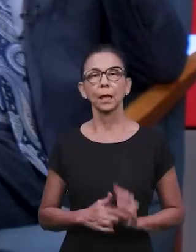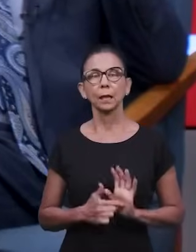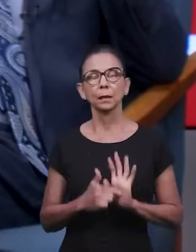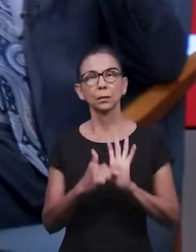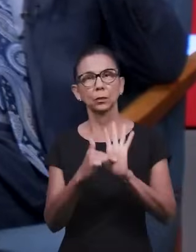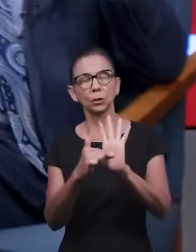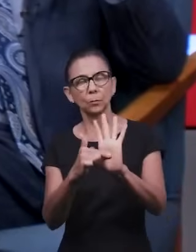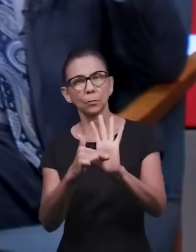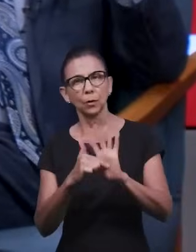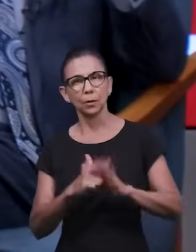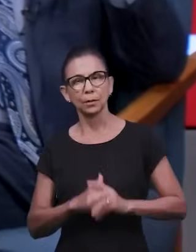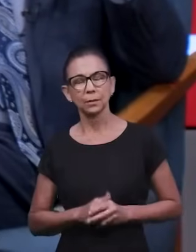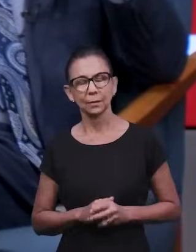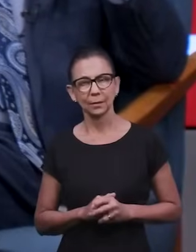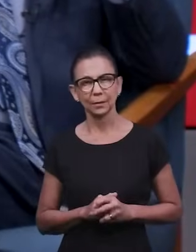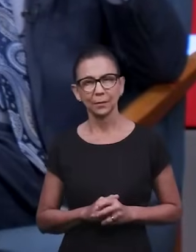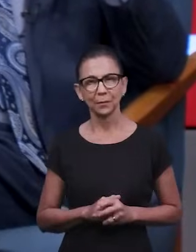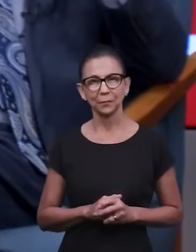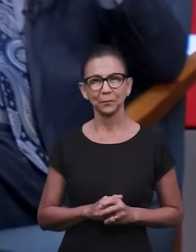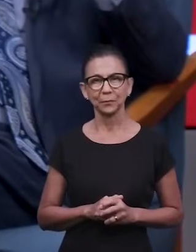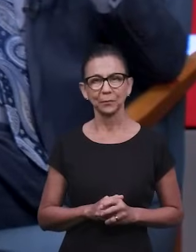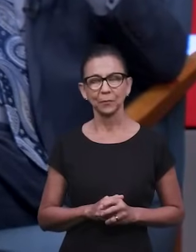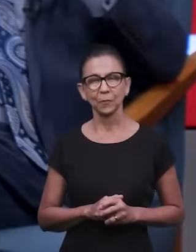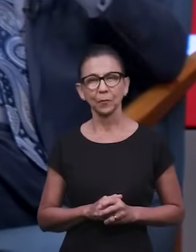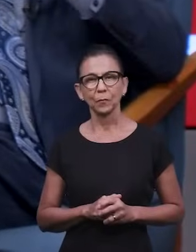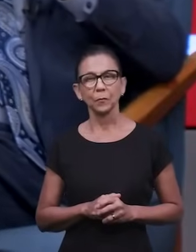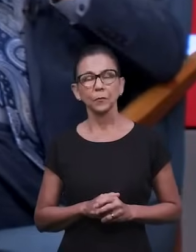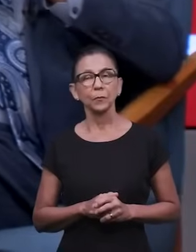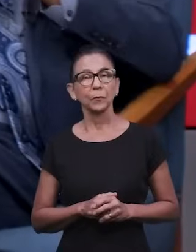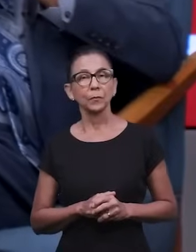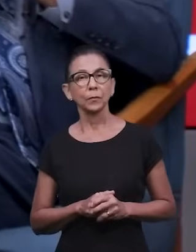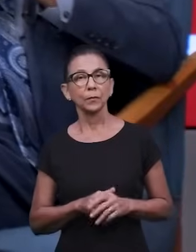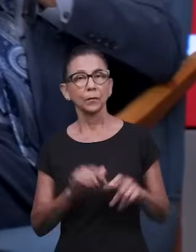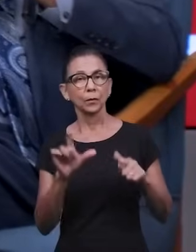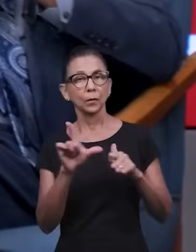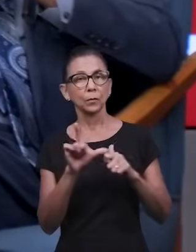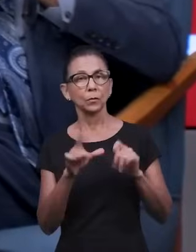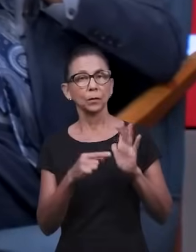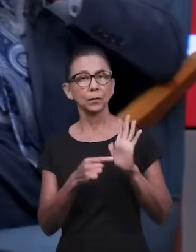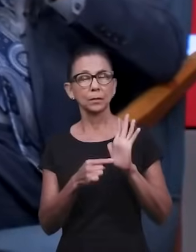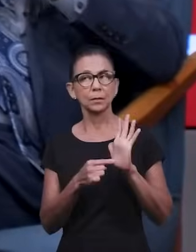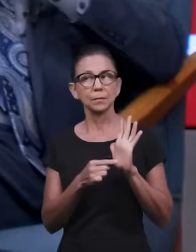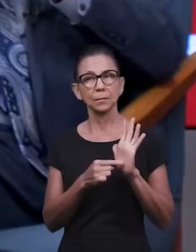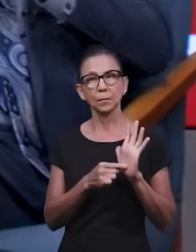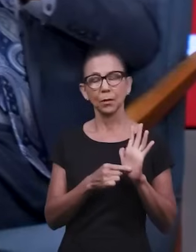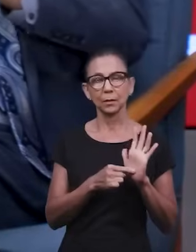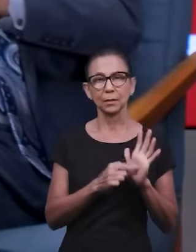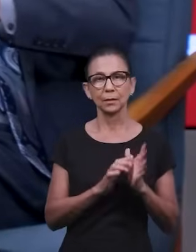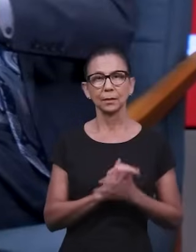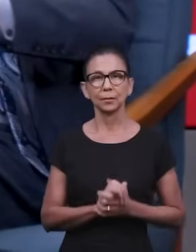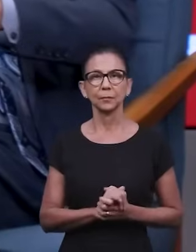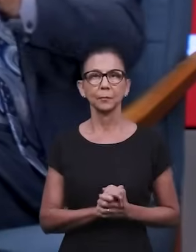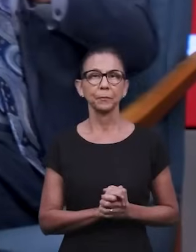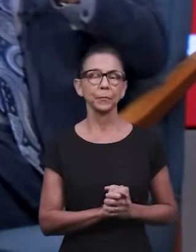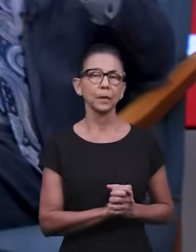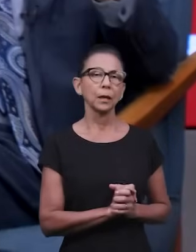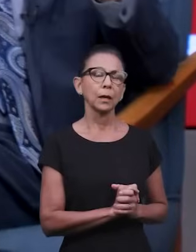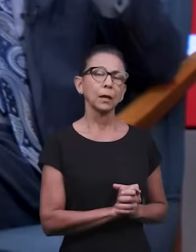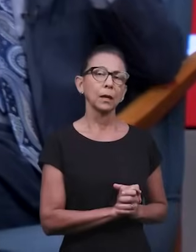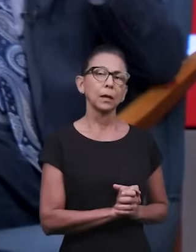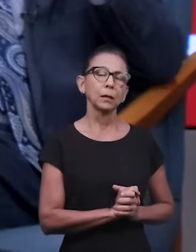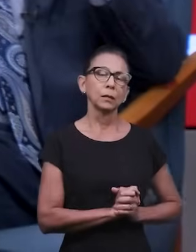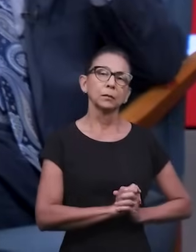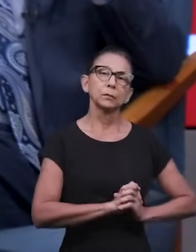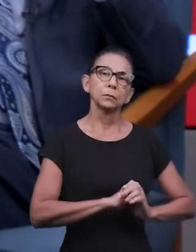isso do funcionamento da igreja e da diferença da igreja daquilo que é o rebanho para